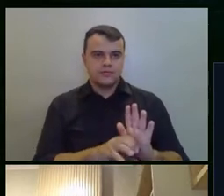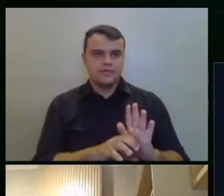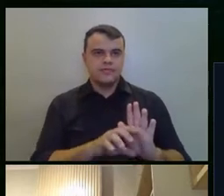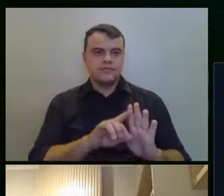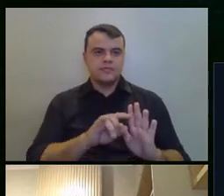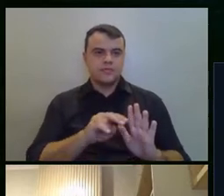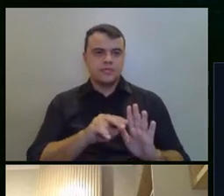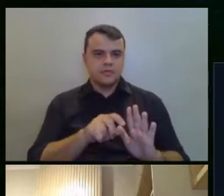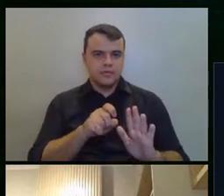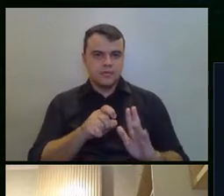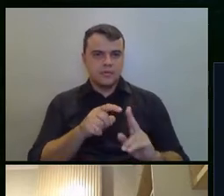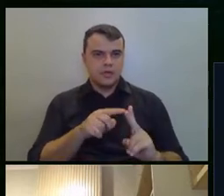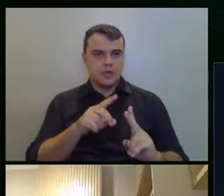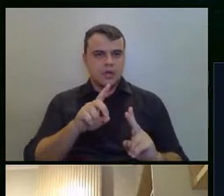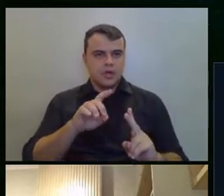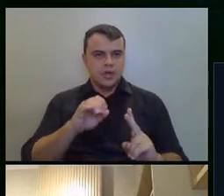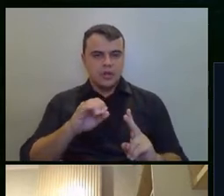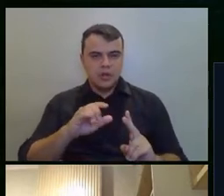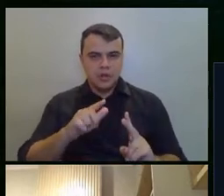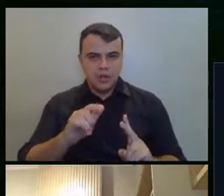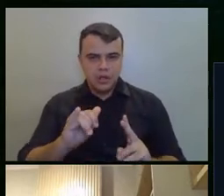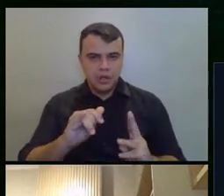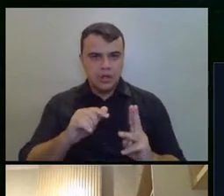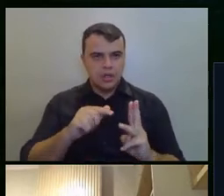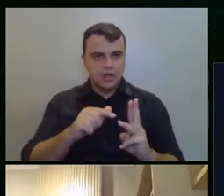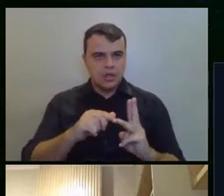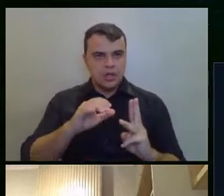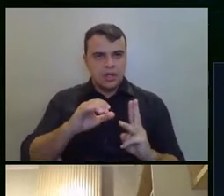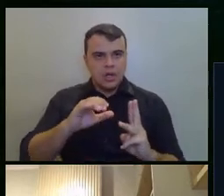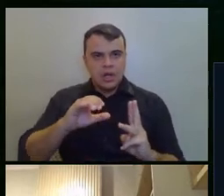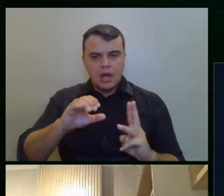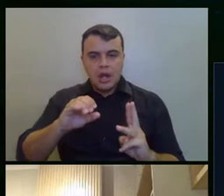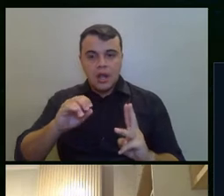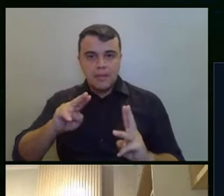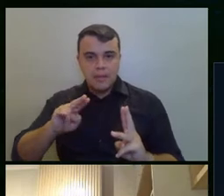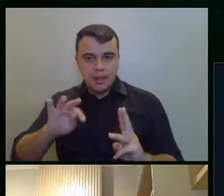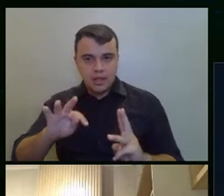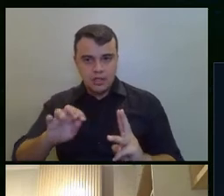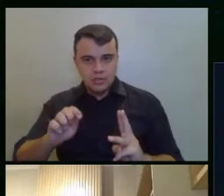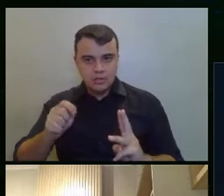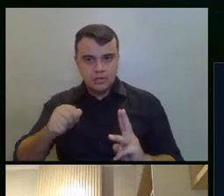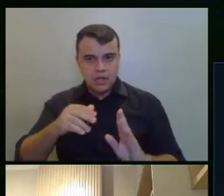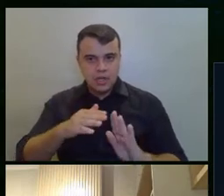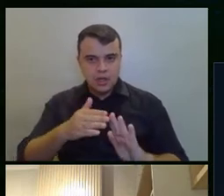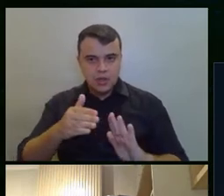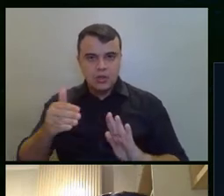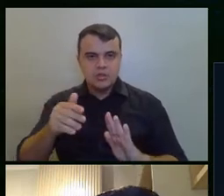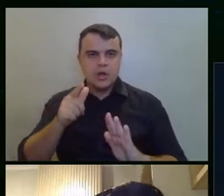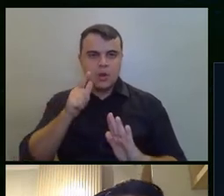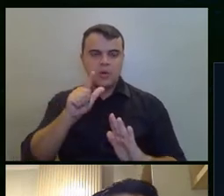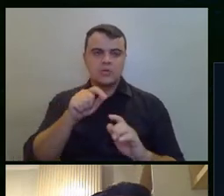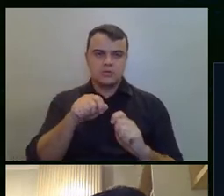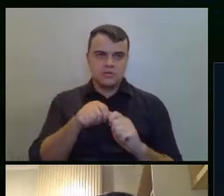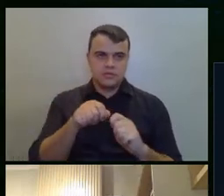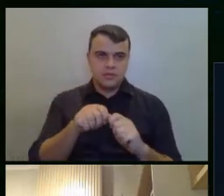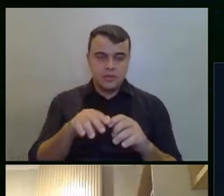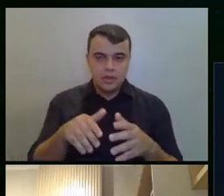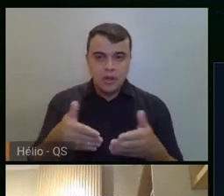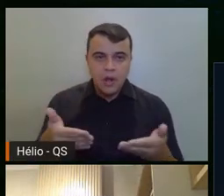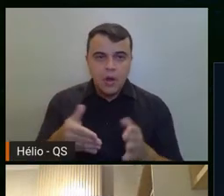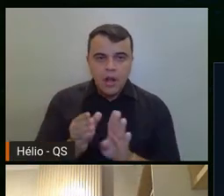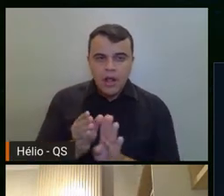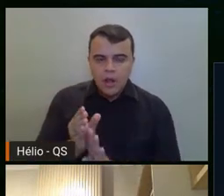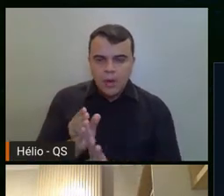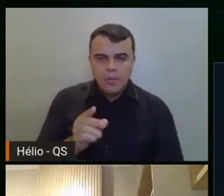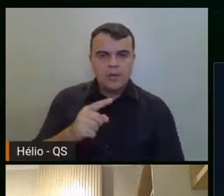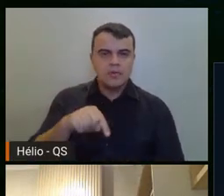Linux muito sobre o docker e muito sobre Cabernet que daí é essa trilogia aí que a gente traz então eu recomendo